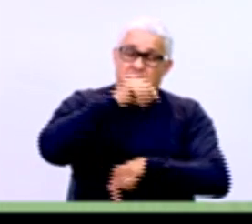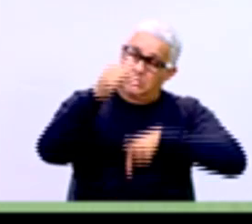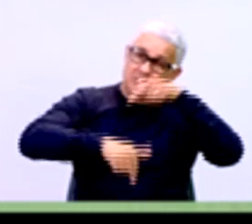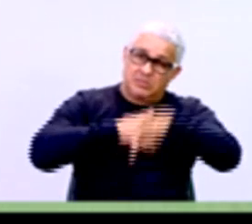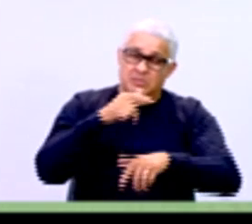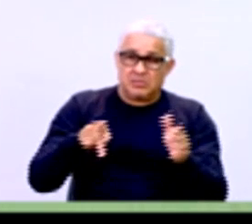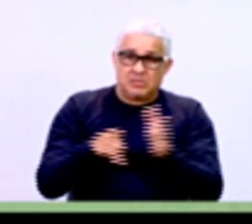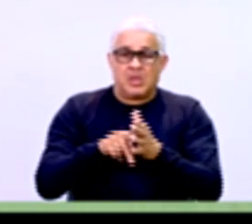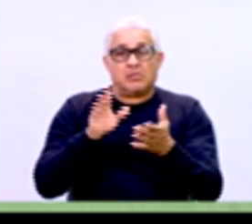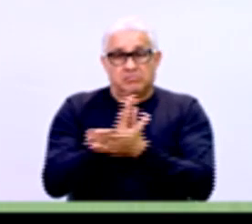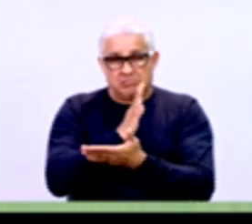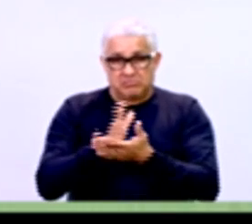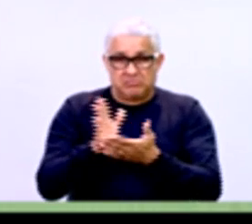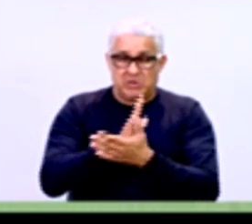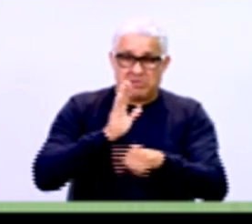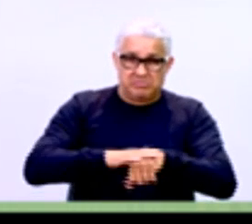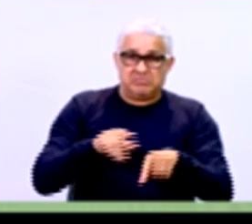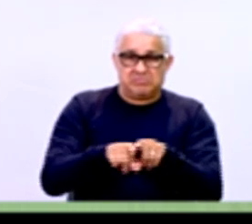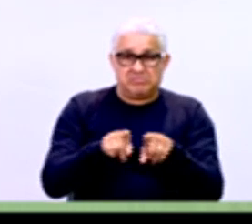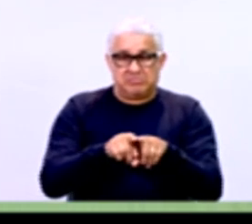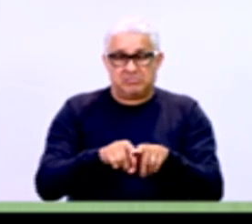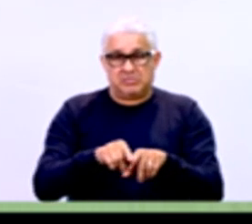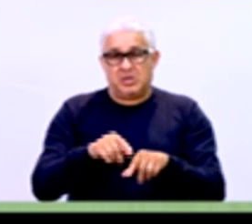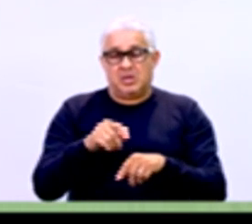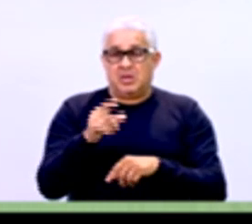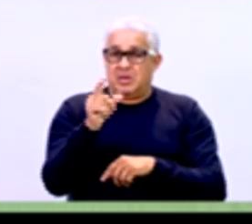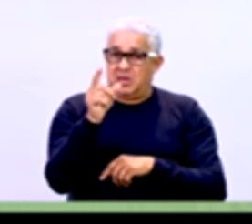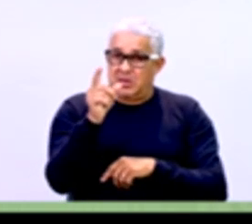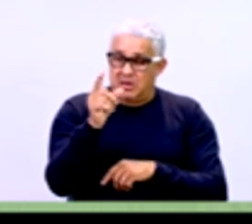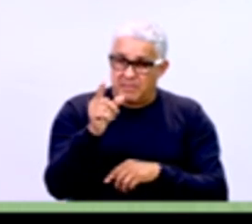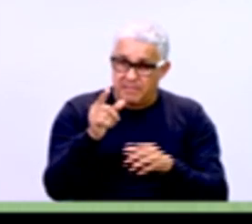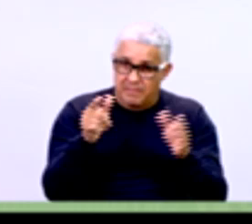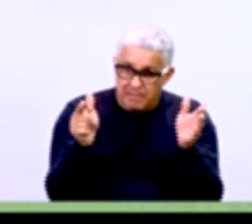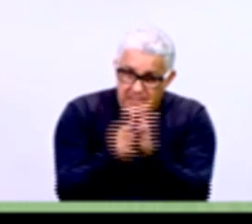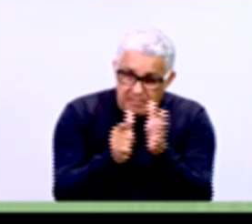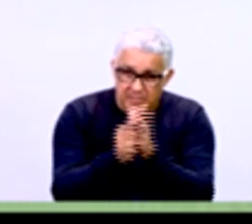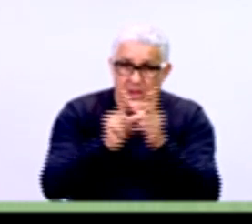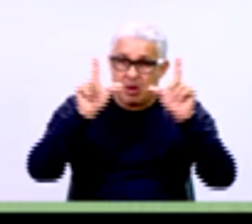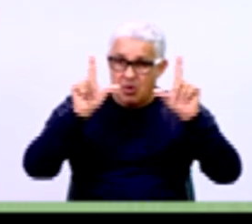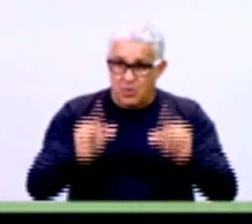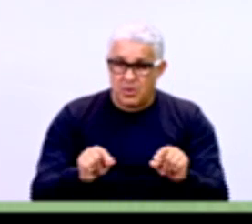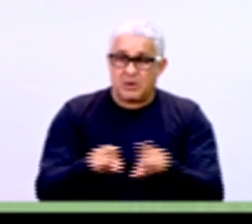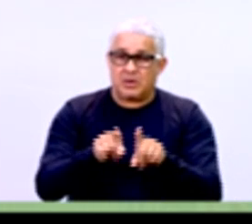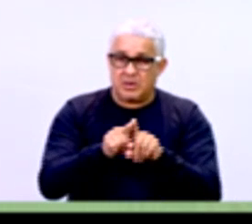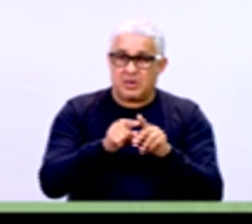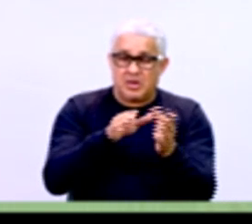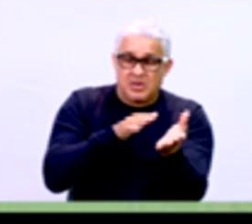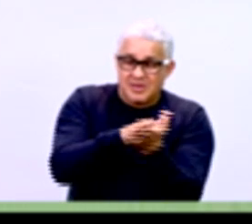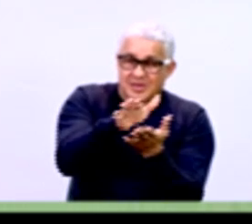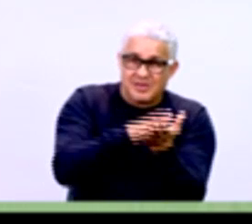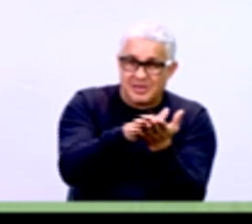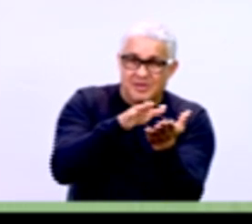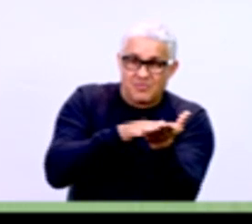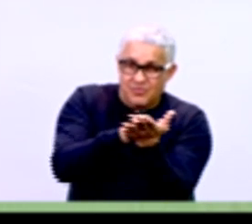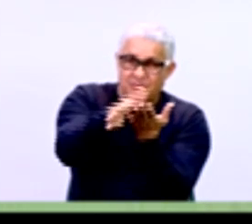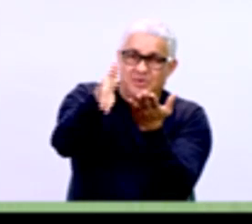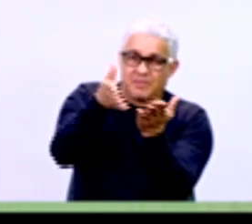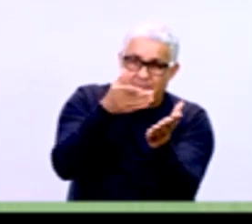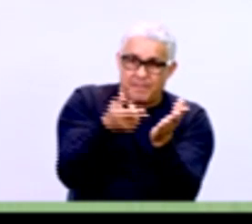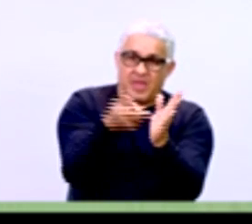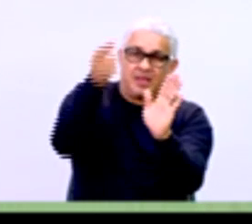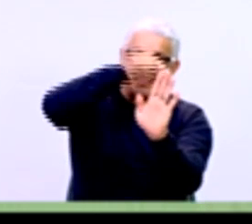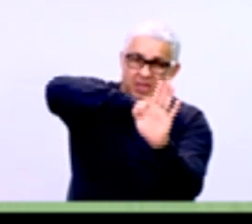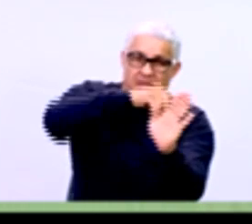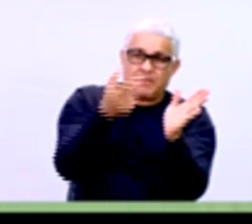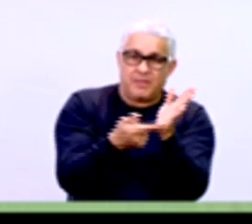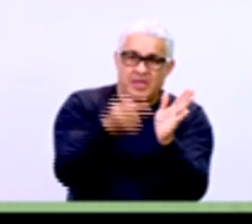Há algumas grandes ações, como questão da economia de papel, a impressão do papel frente e verso também é uma forma de redução, não é?